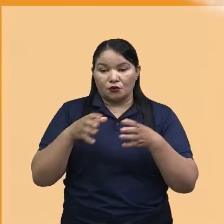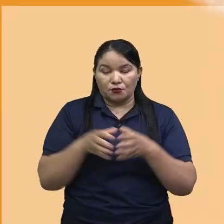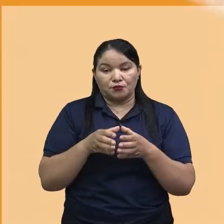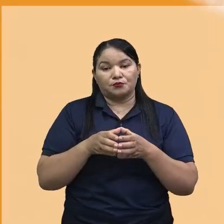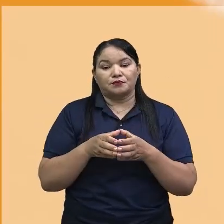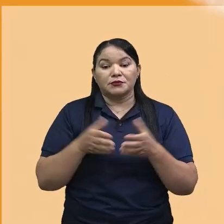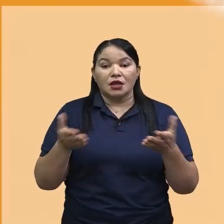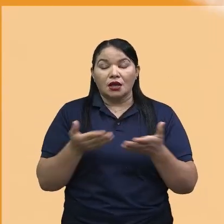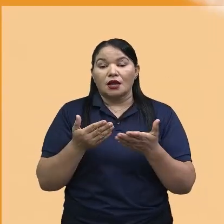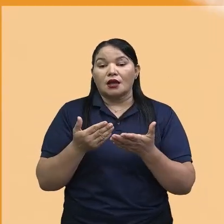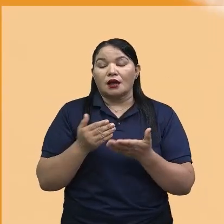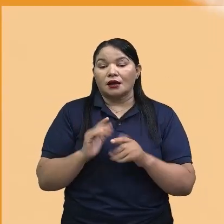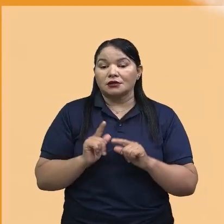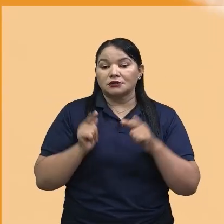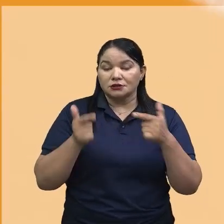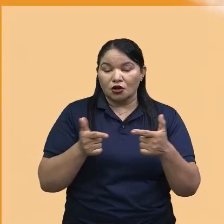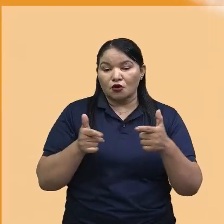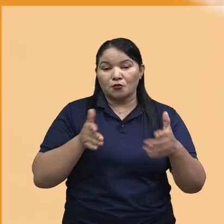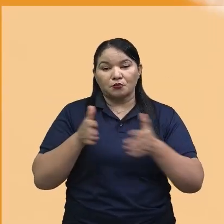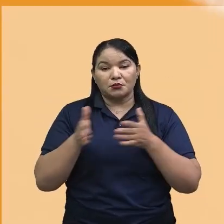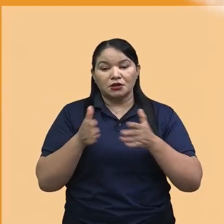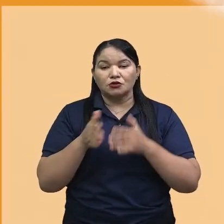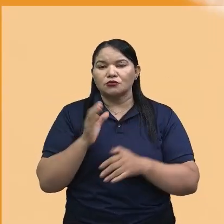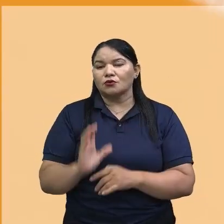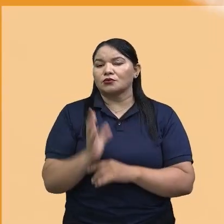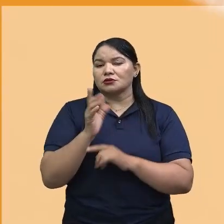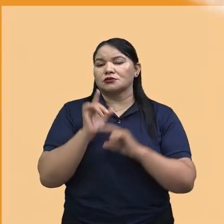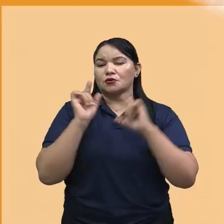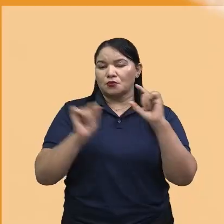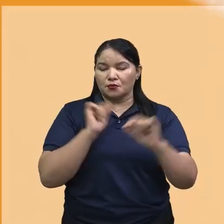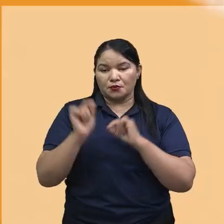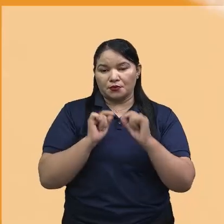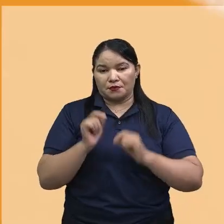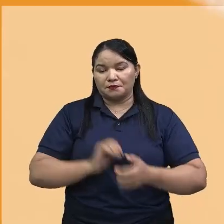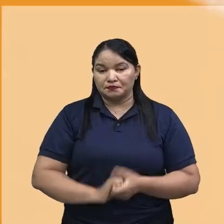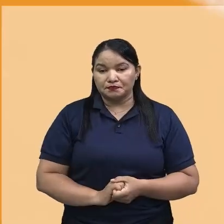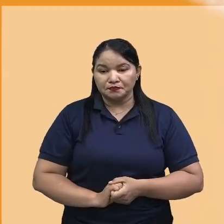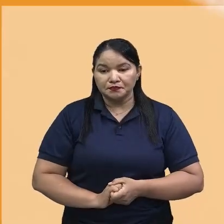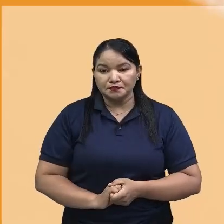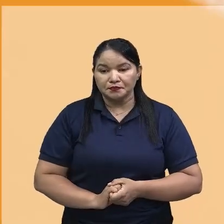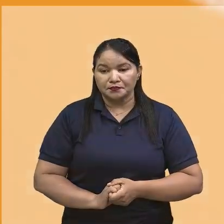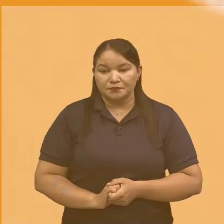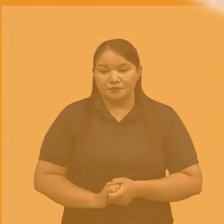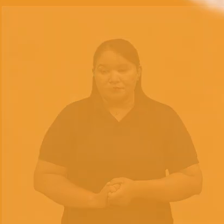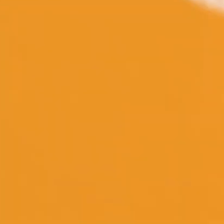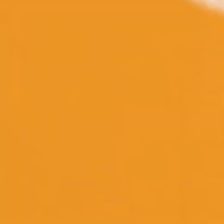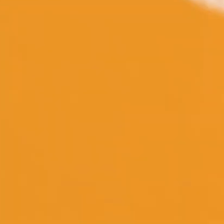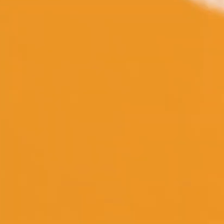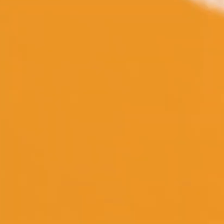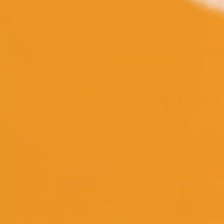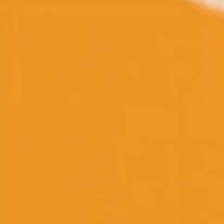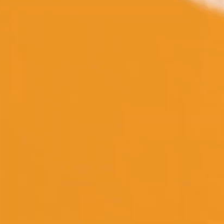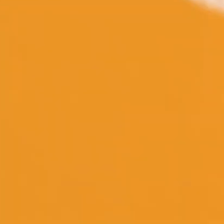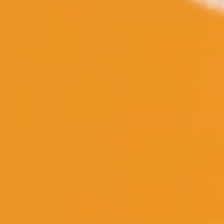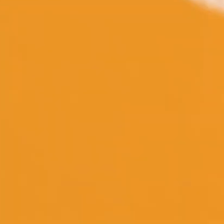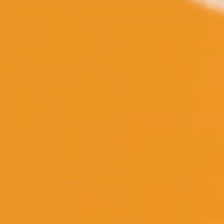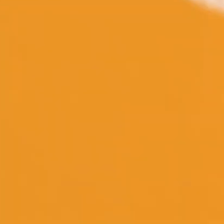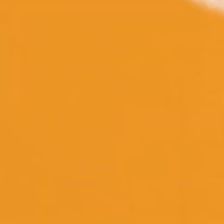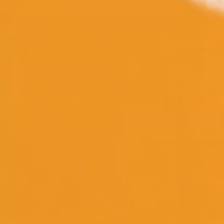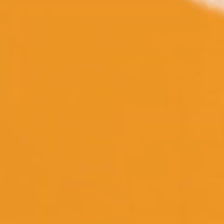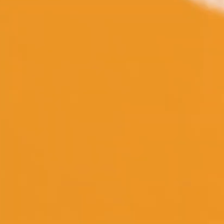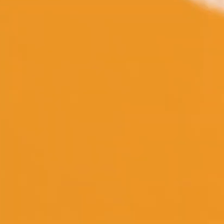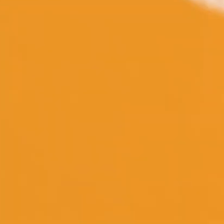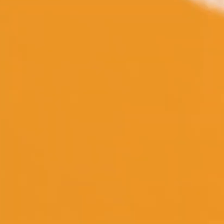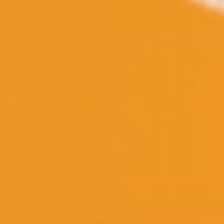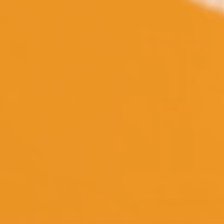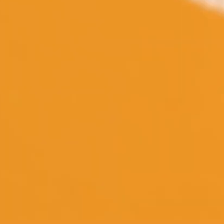que se viam durante o período da escravidão no Brasil, de tortura, de chibatadas,